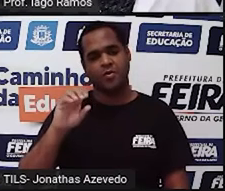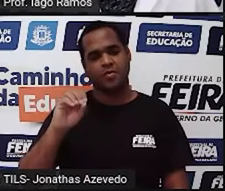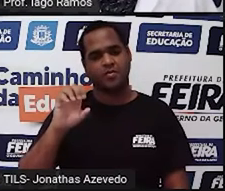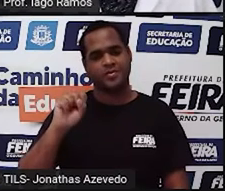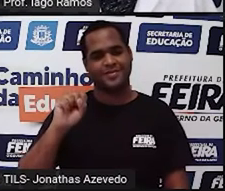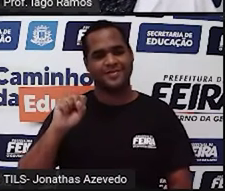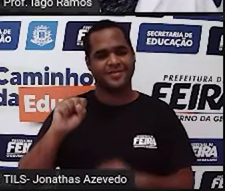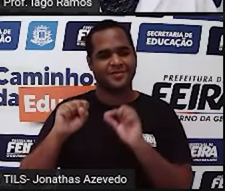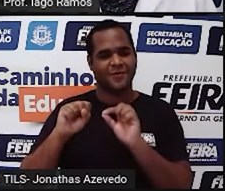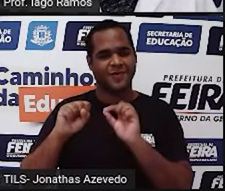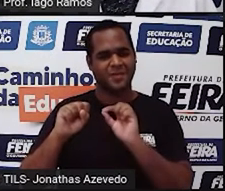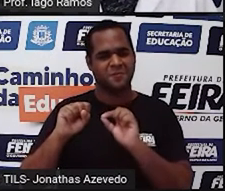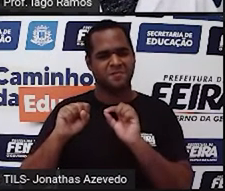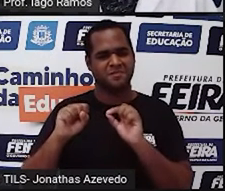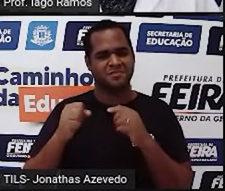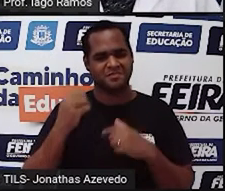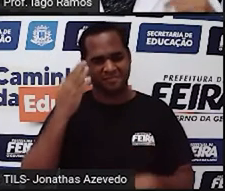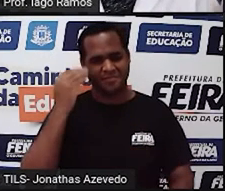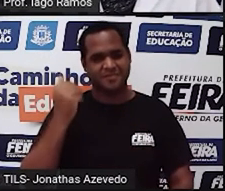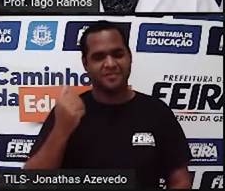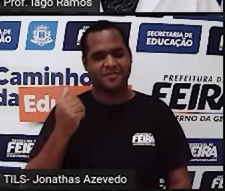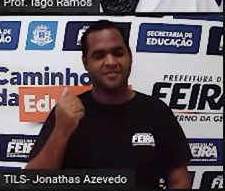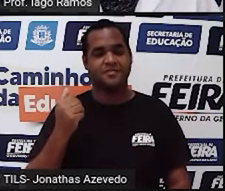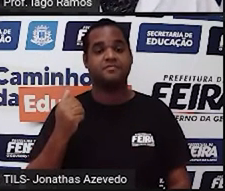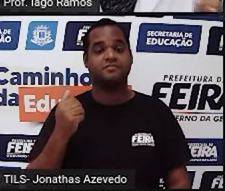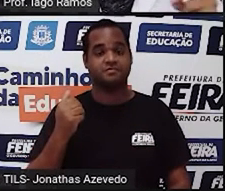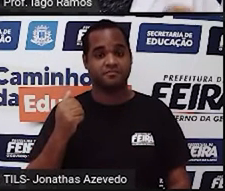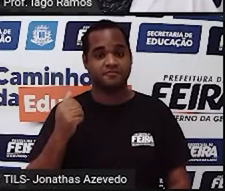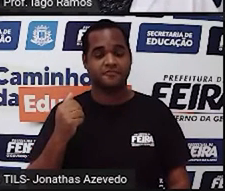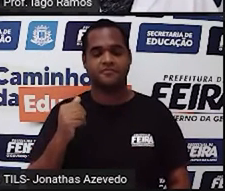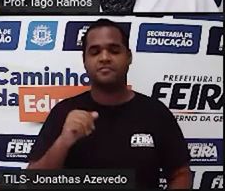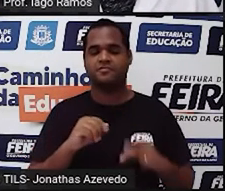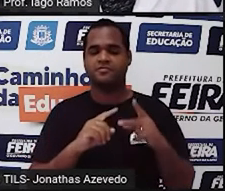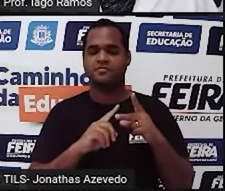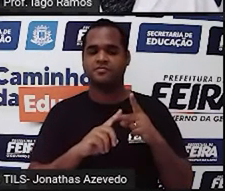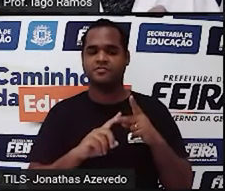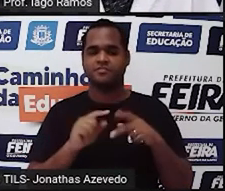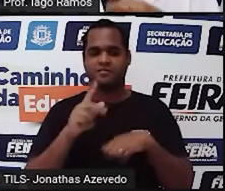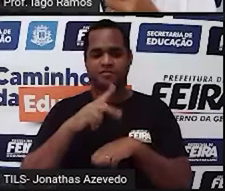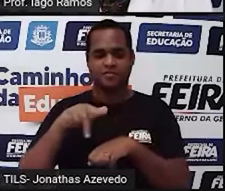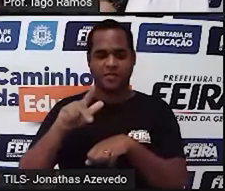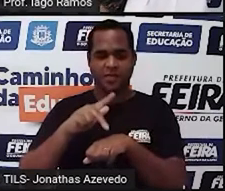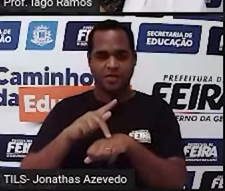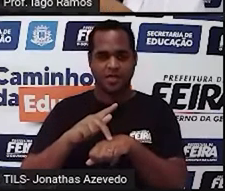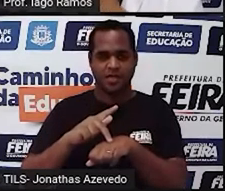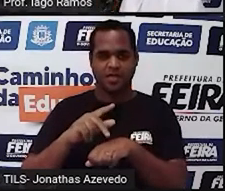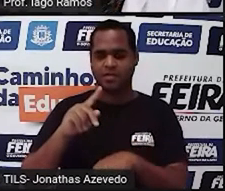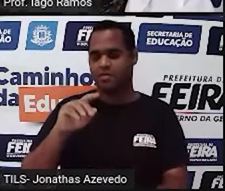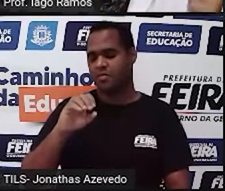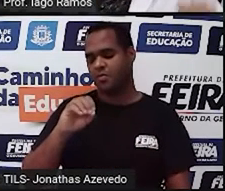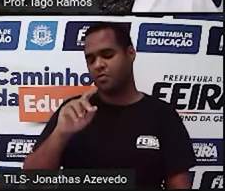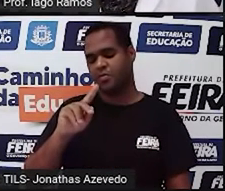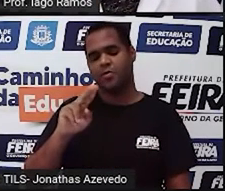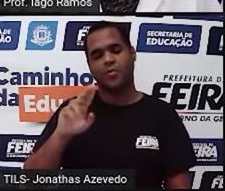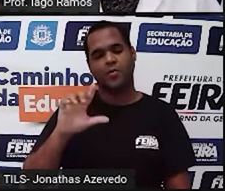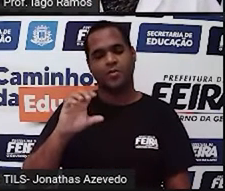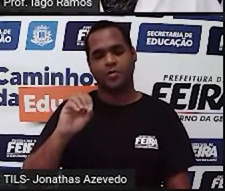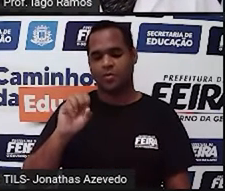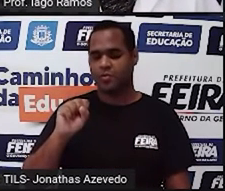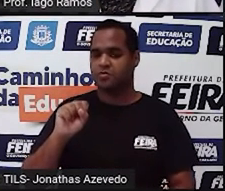é uma pergunta interessante a outra pergunta é Qual é o país mais populoso